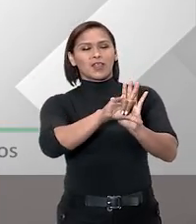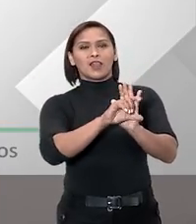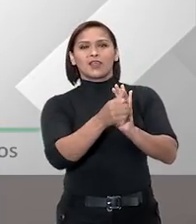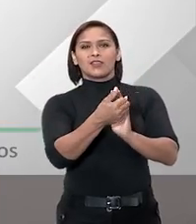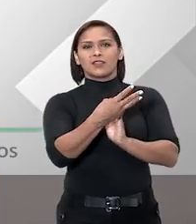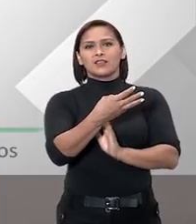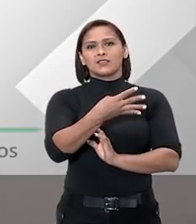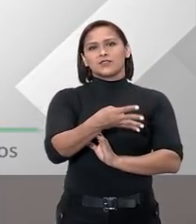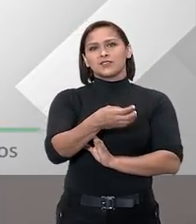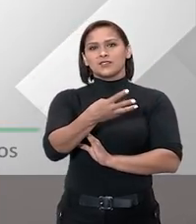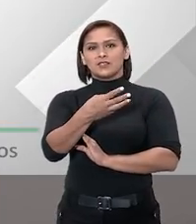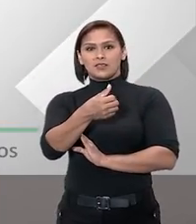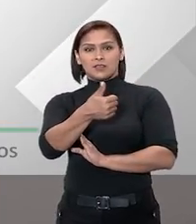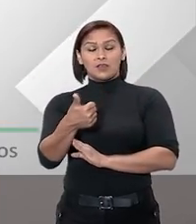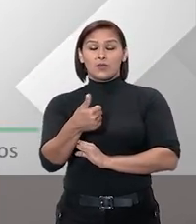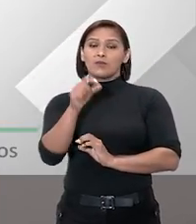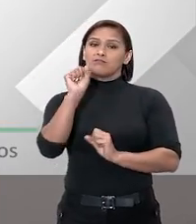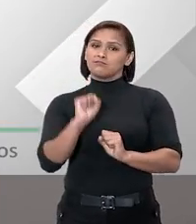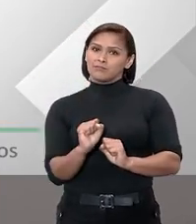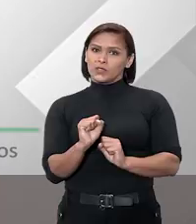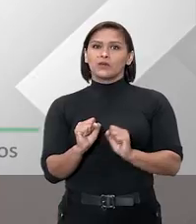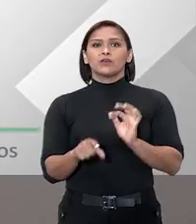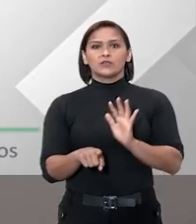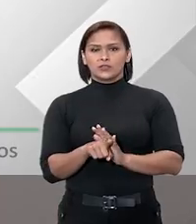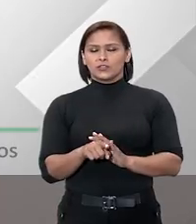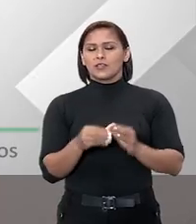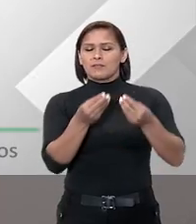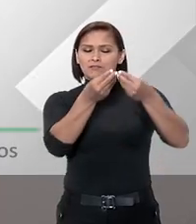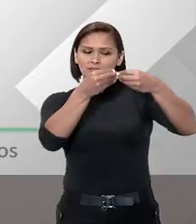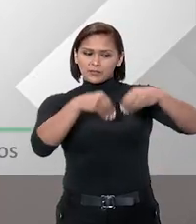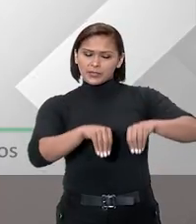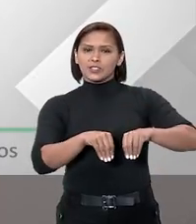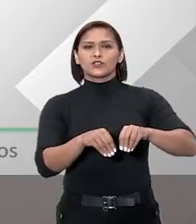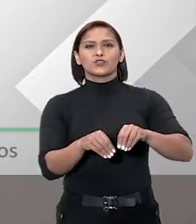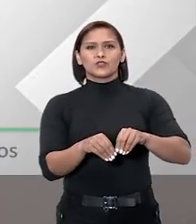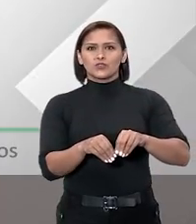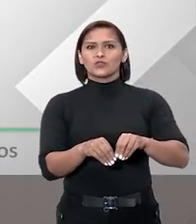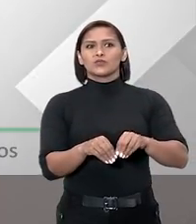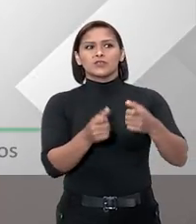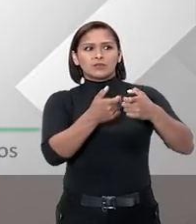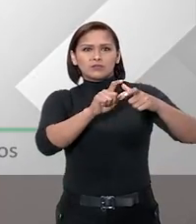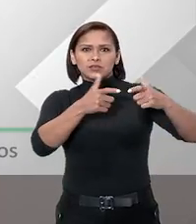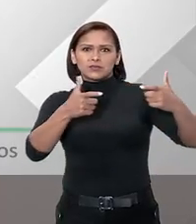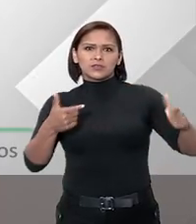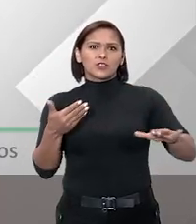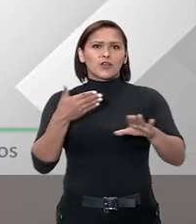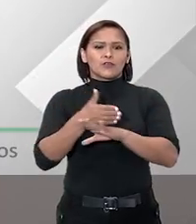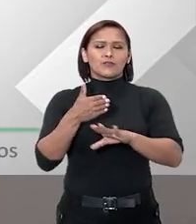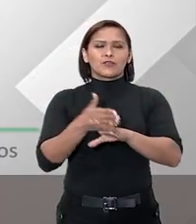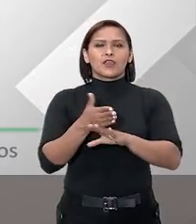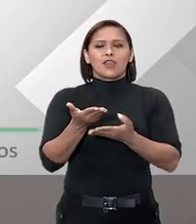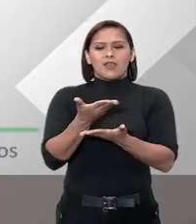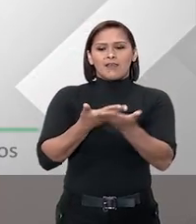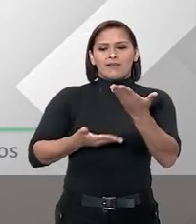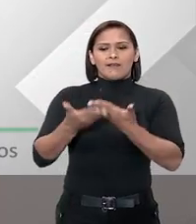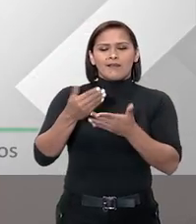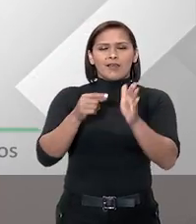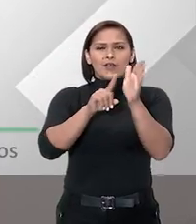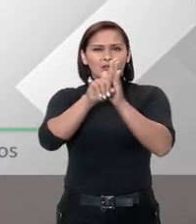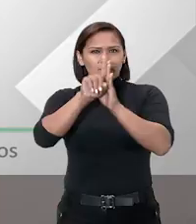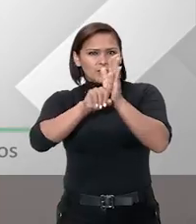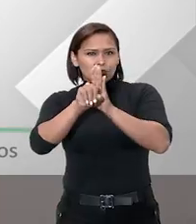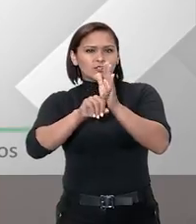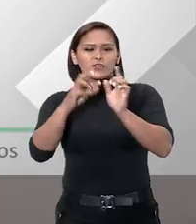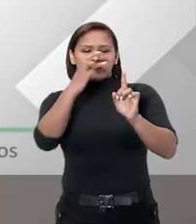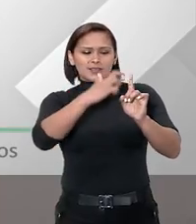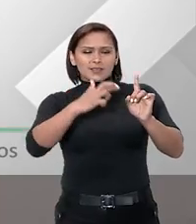Lei 13.431, e isso pode causar um prejuízo muito grande com relação à